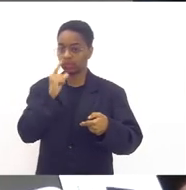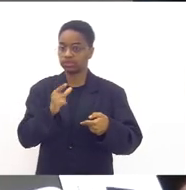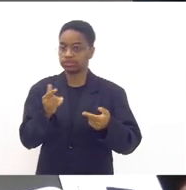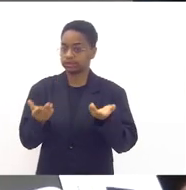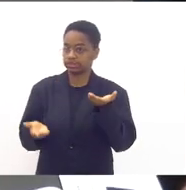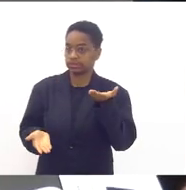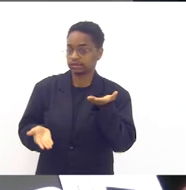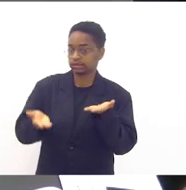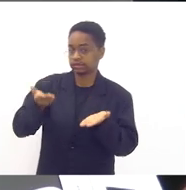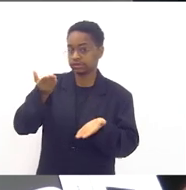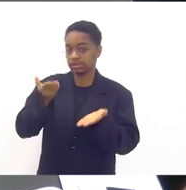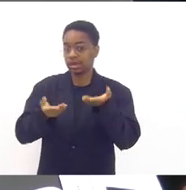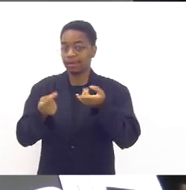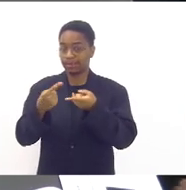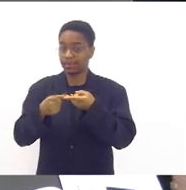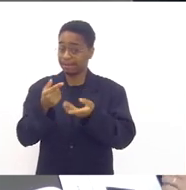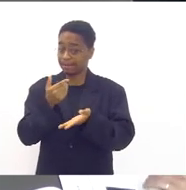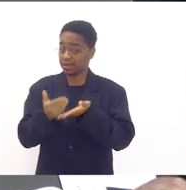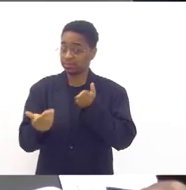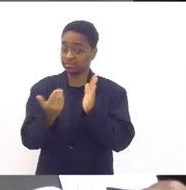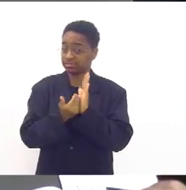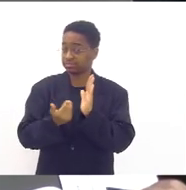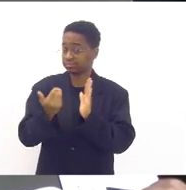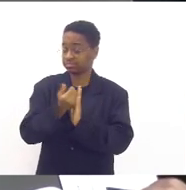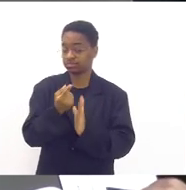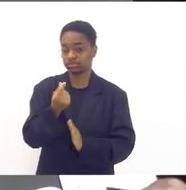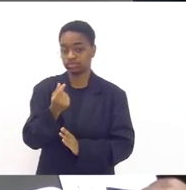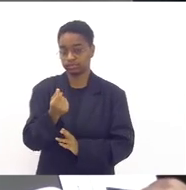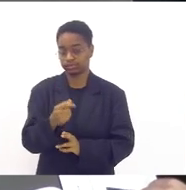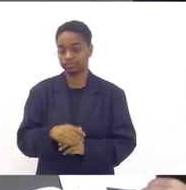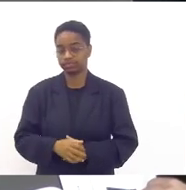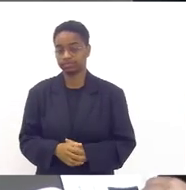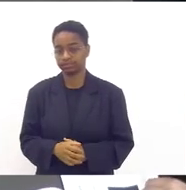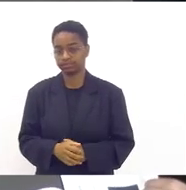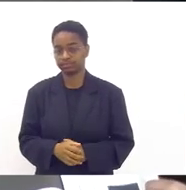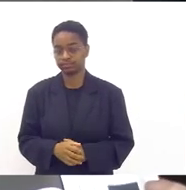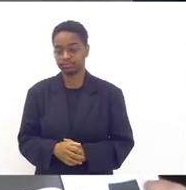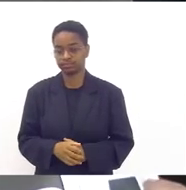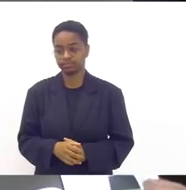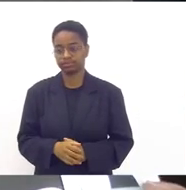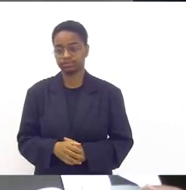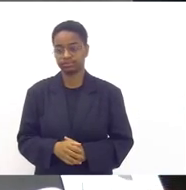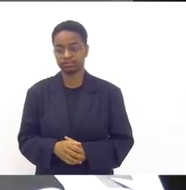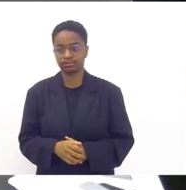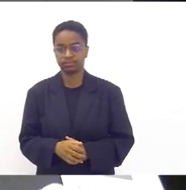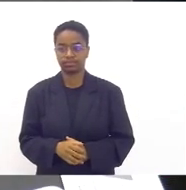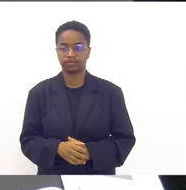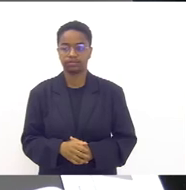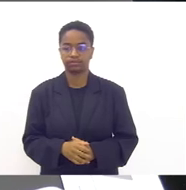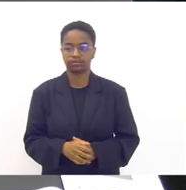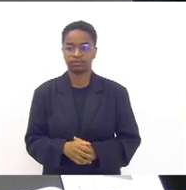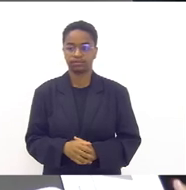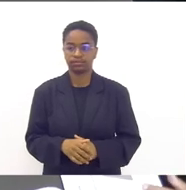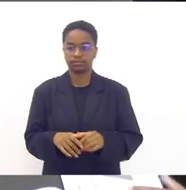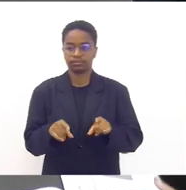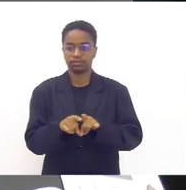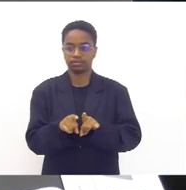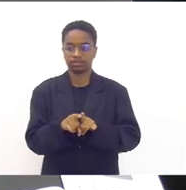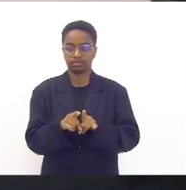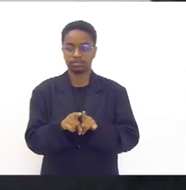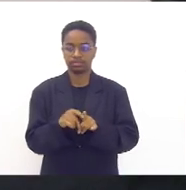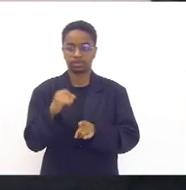diante de uma perda tão expressiva, né? Um fato importante também, nós